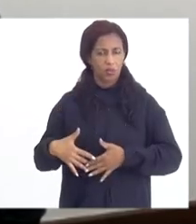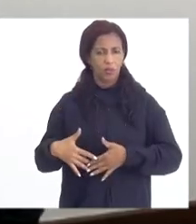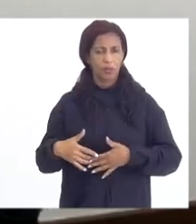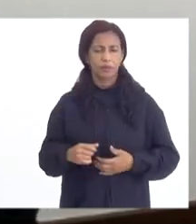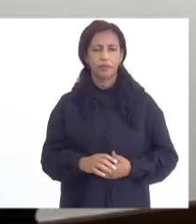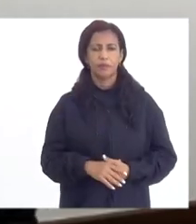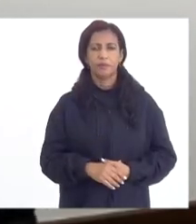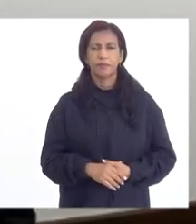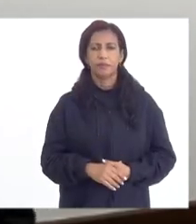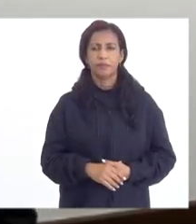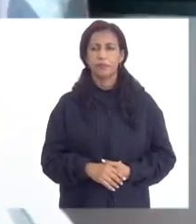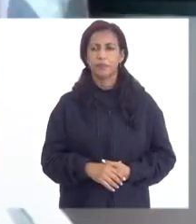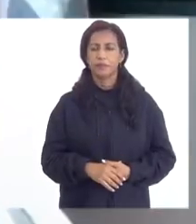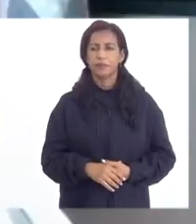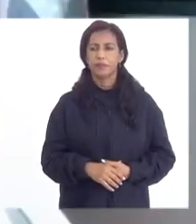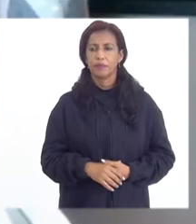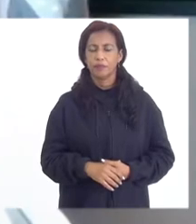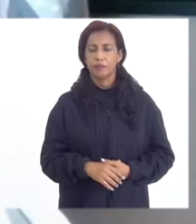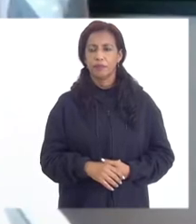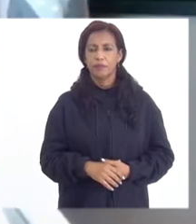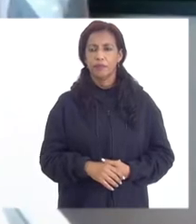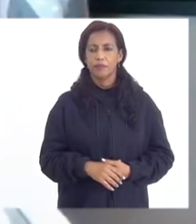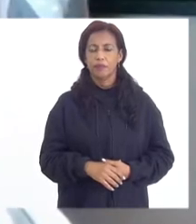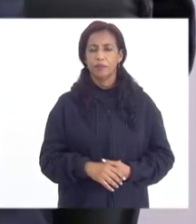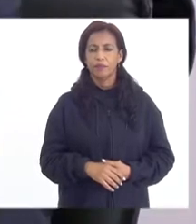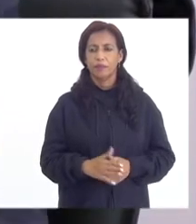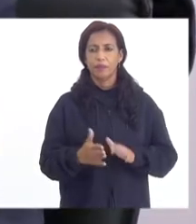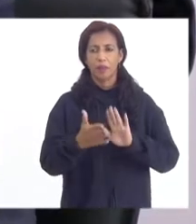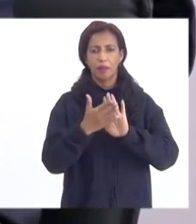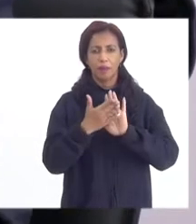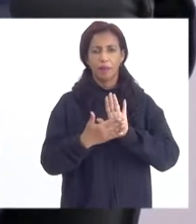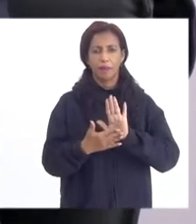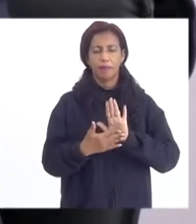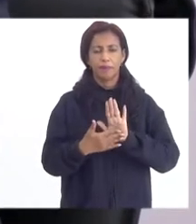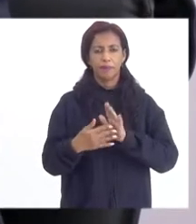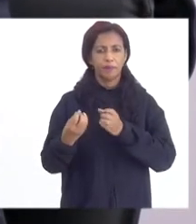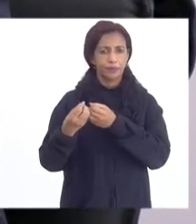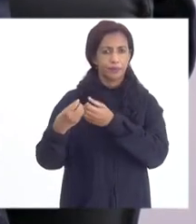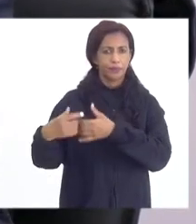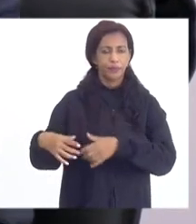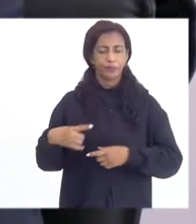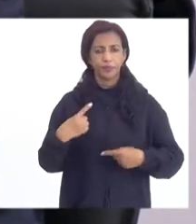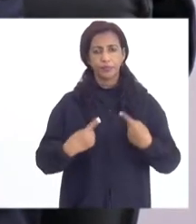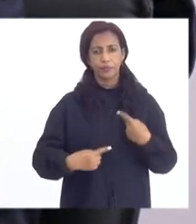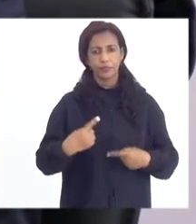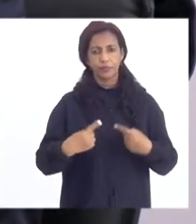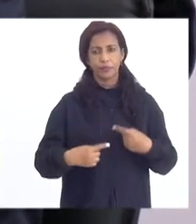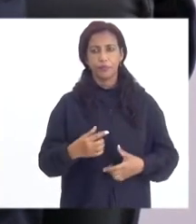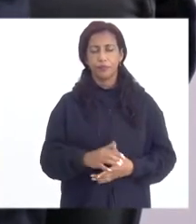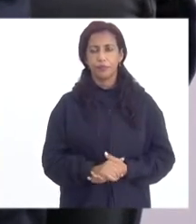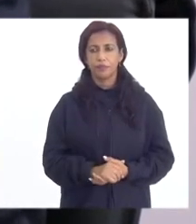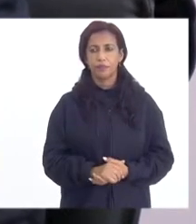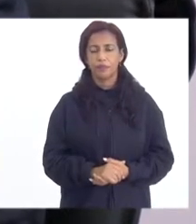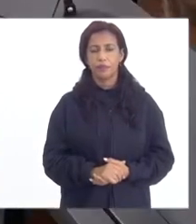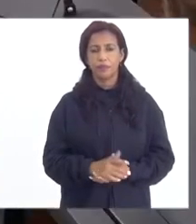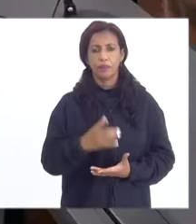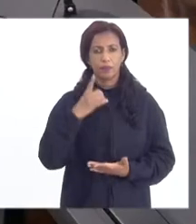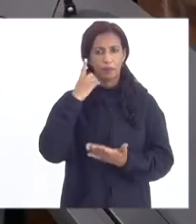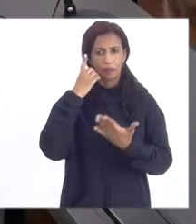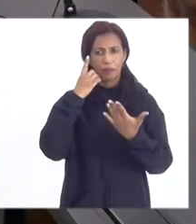prejudicabilidade. Prejudicabilidade. Prejudicado. É. Então, parecer pela prejudicabilidade. Em discussão, senhor presidente, deputado Luiz